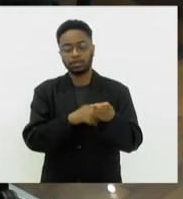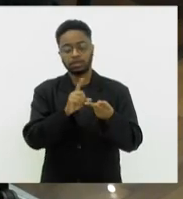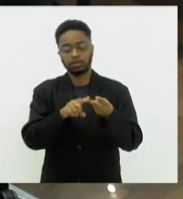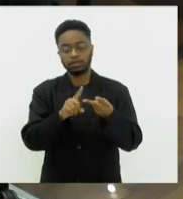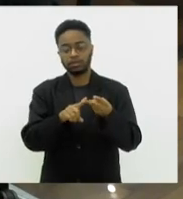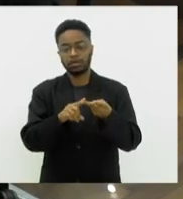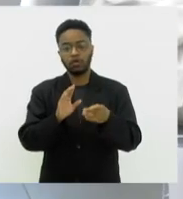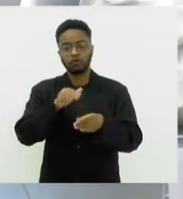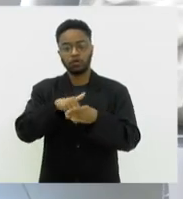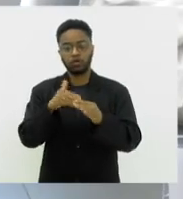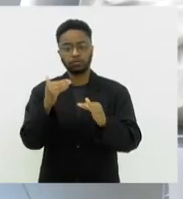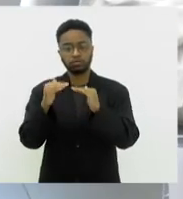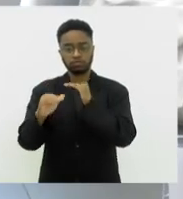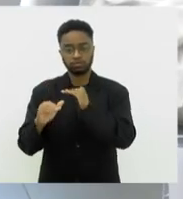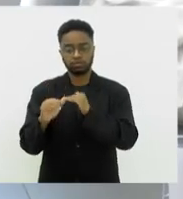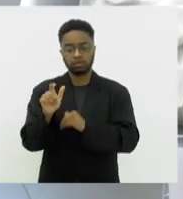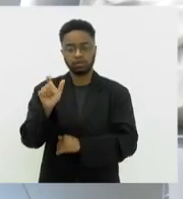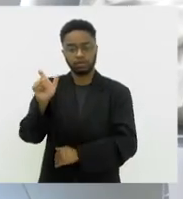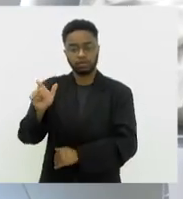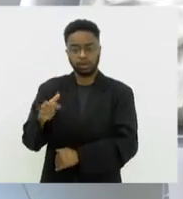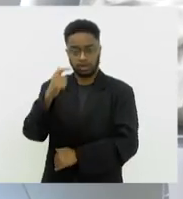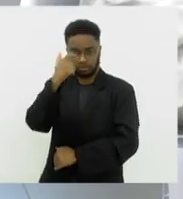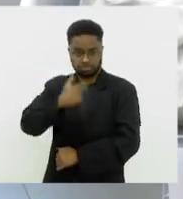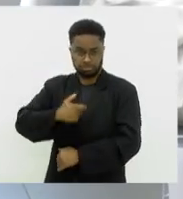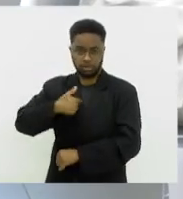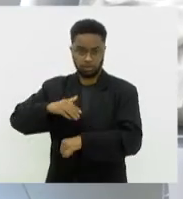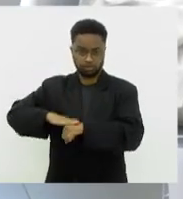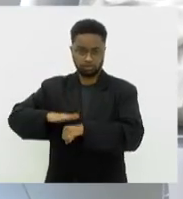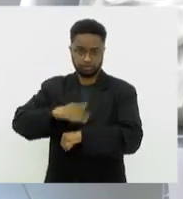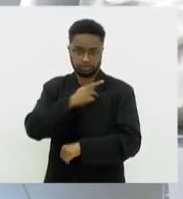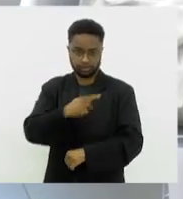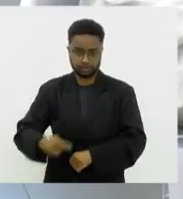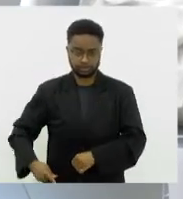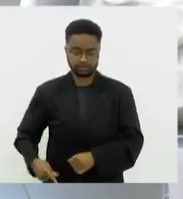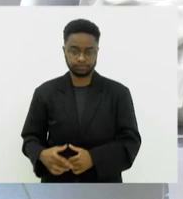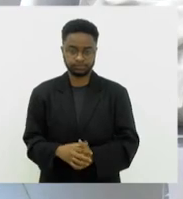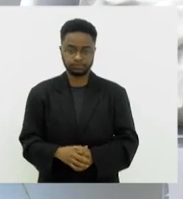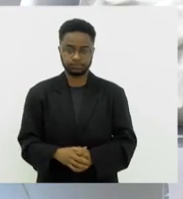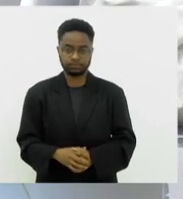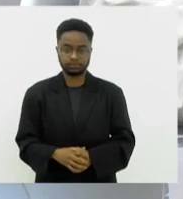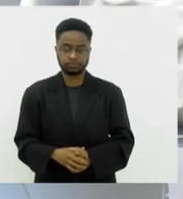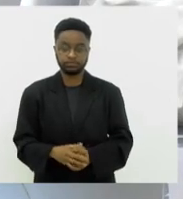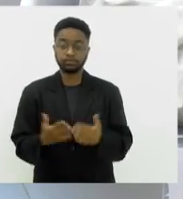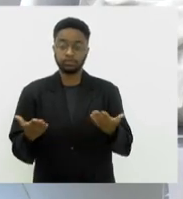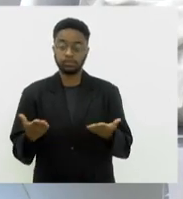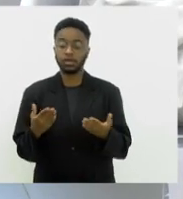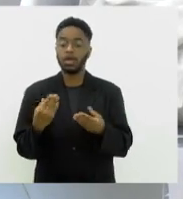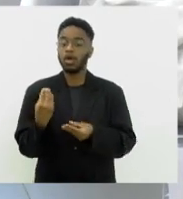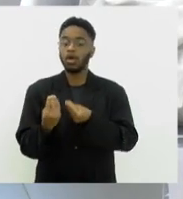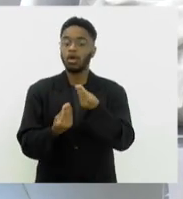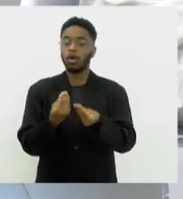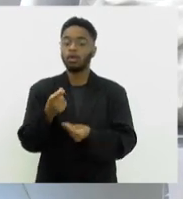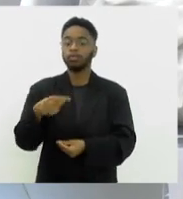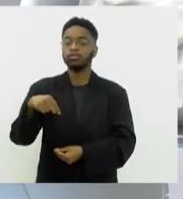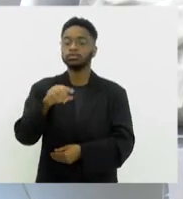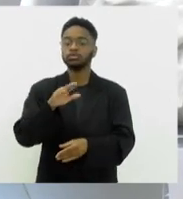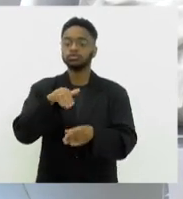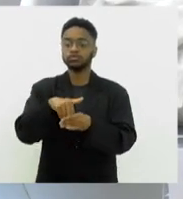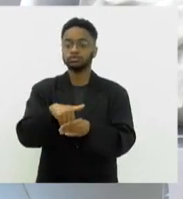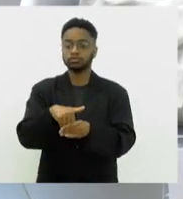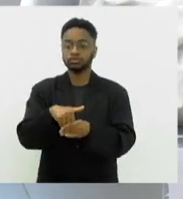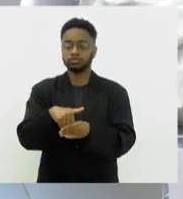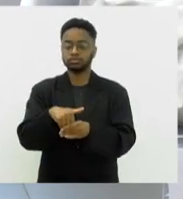voto divergente apresentado por esta presidência Então como votam então